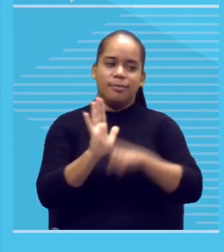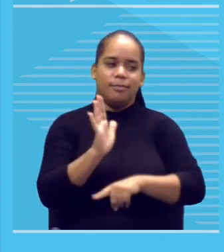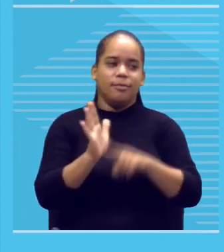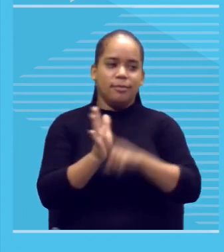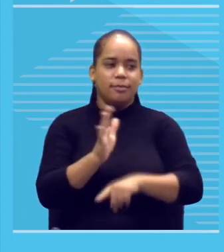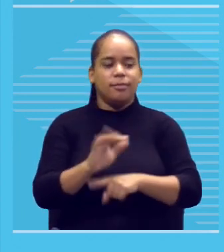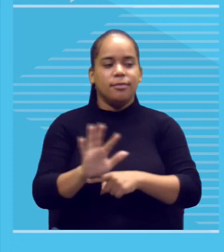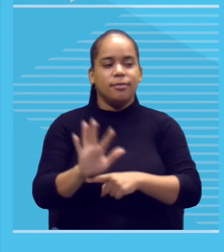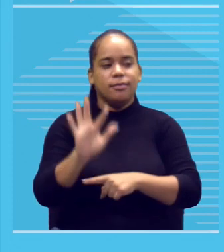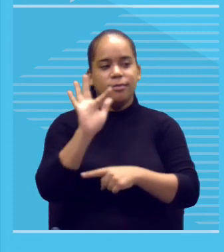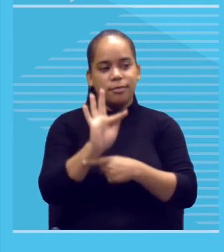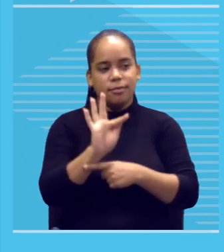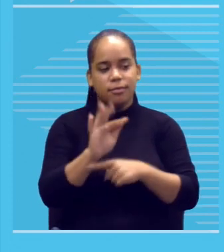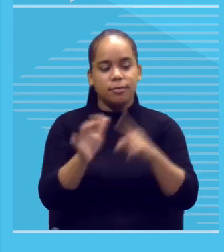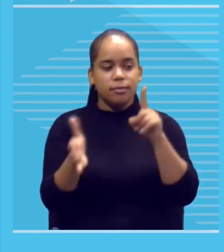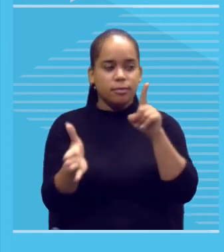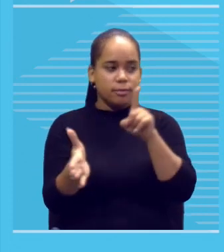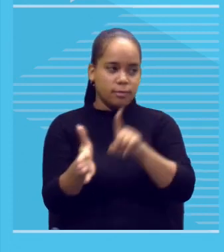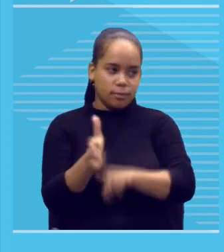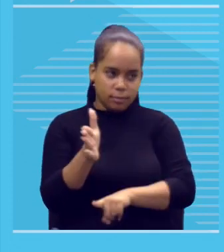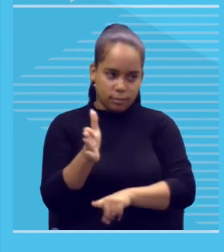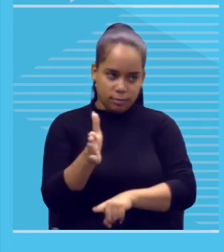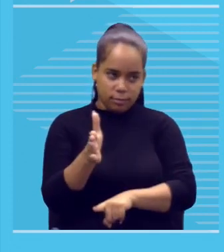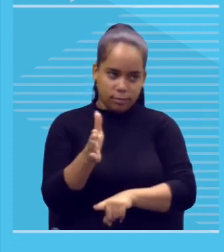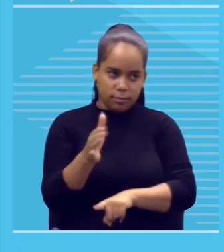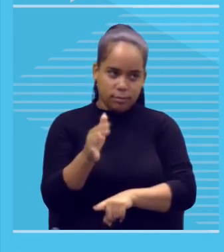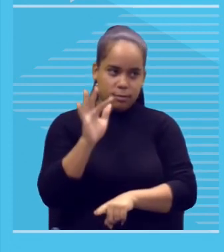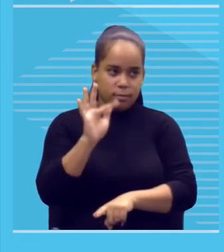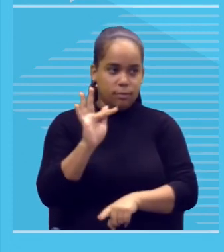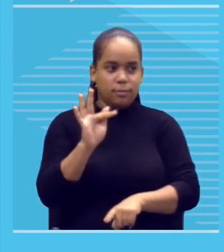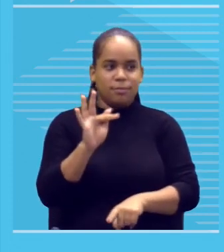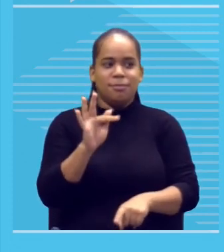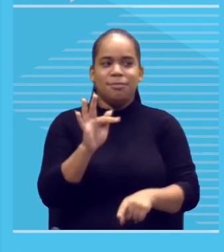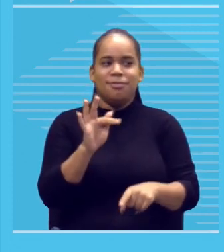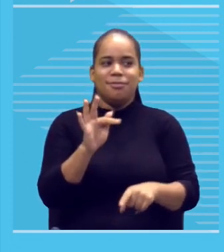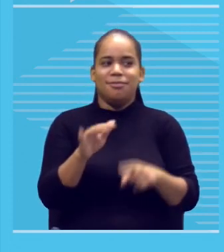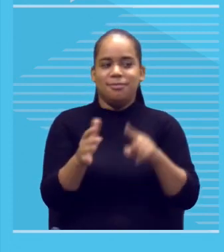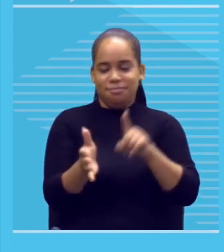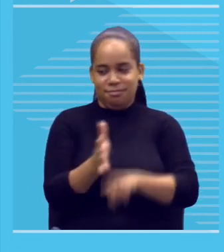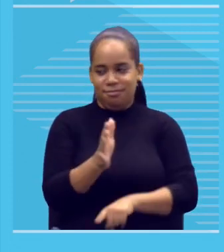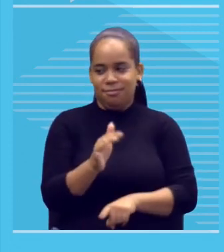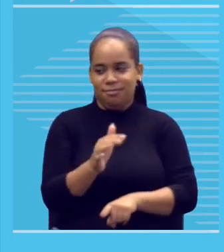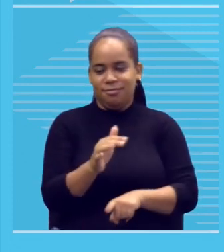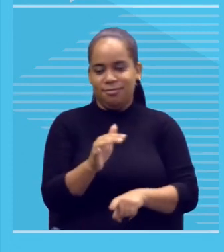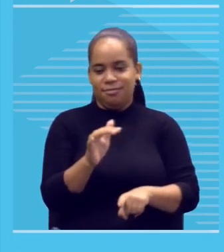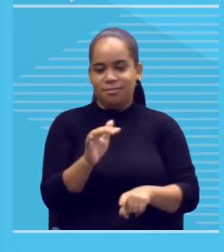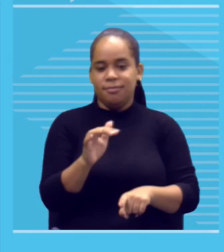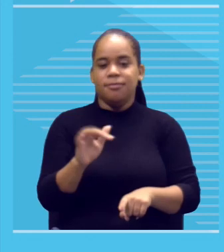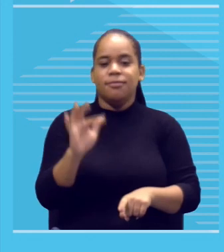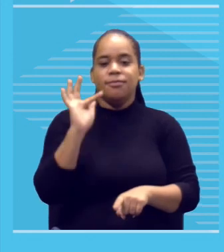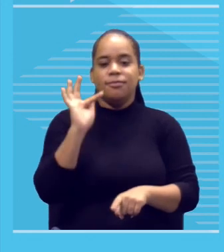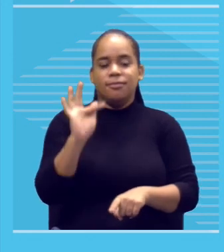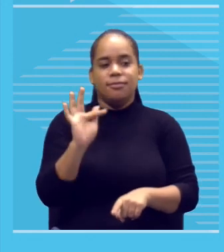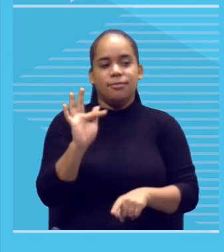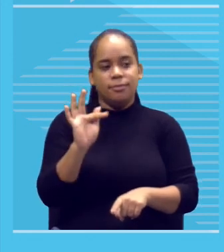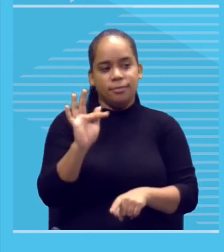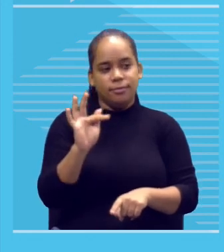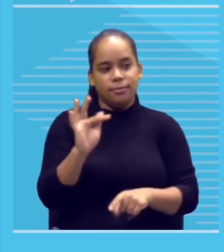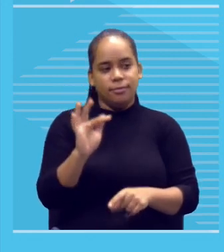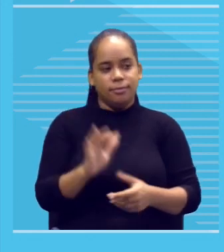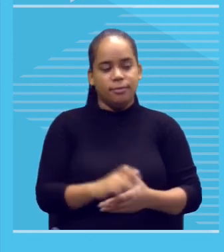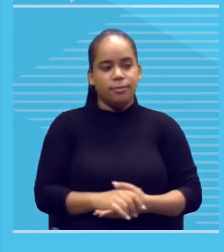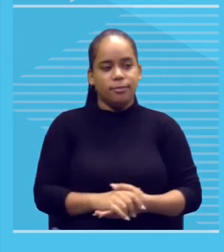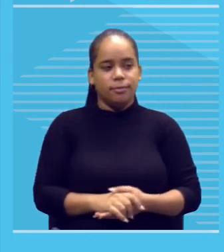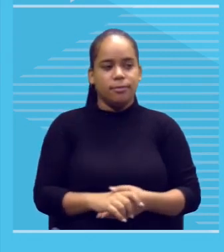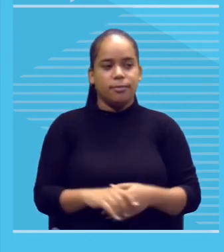F menos né ó escolher o f para representar tá menos a sua terça parte né a